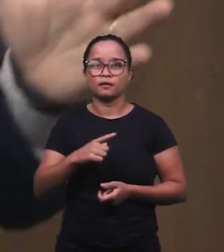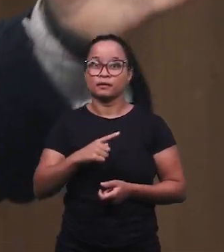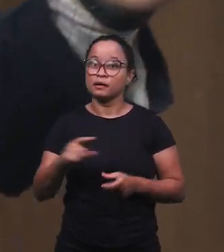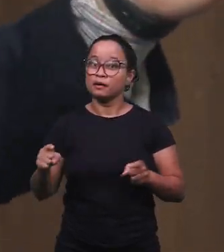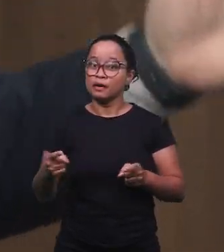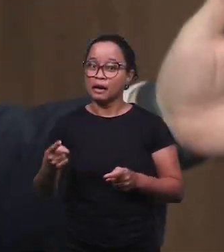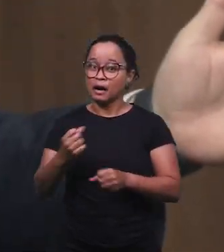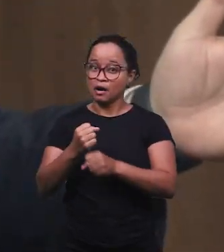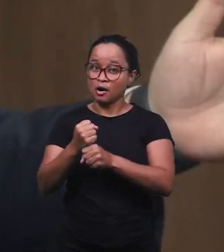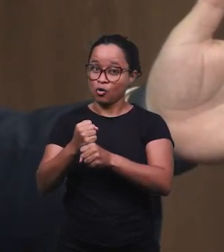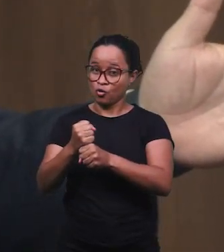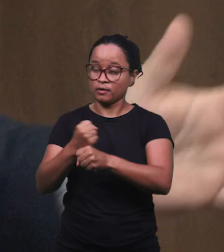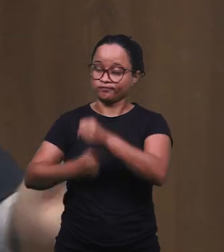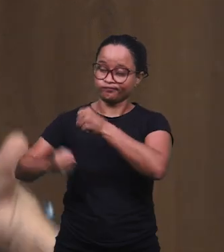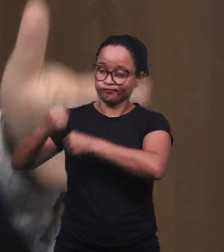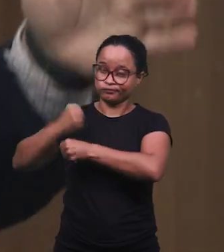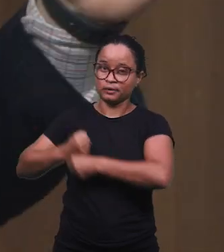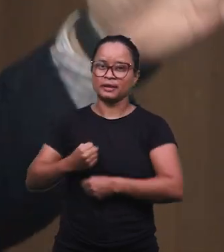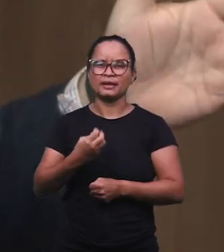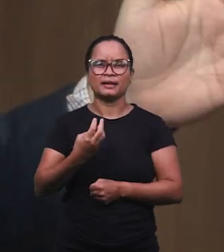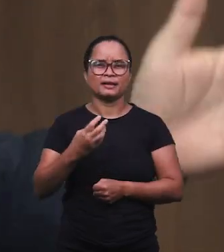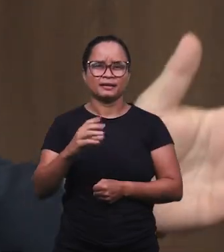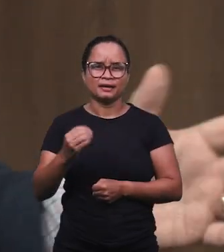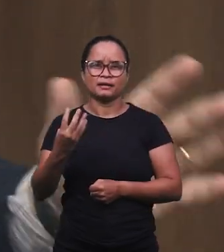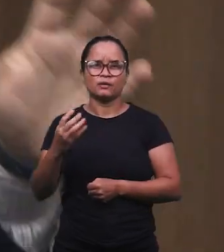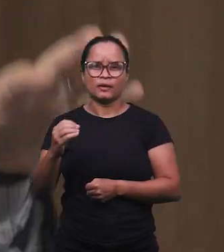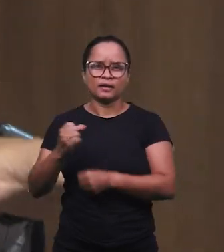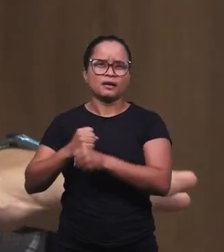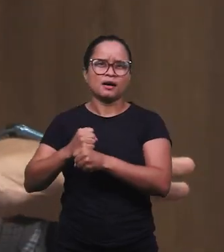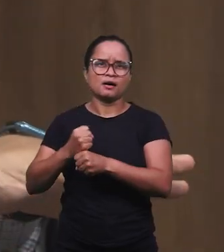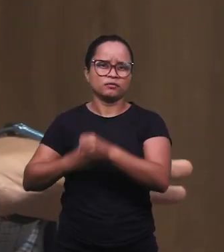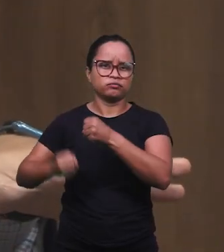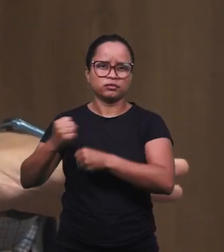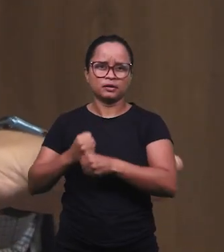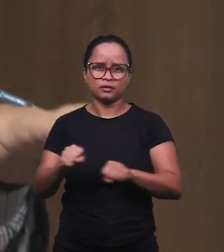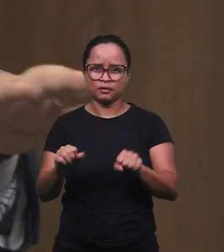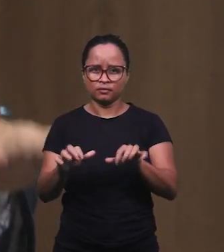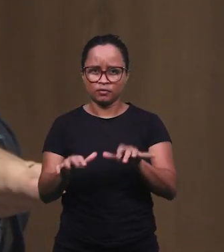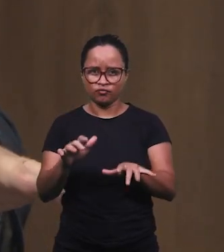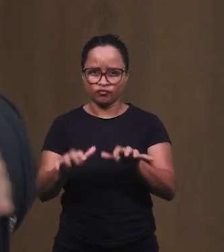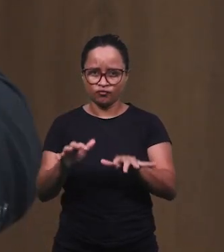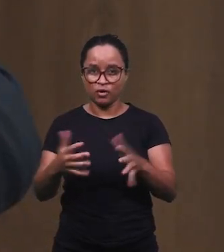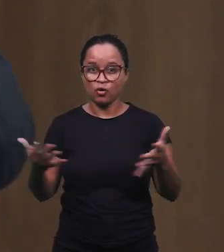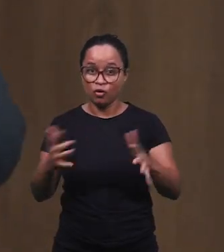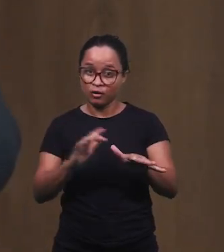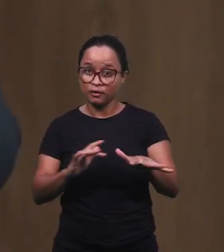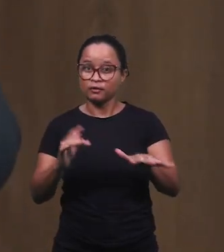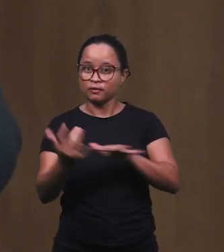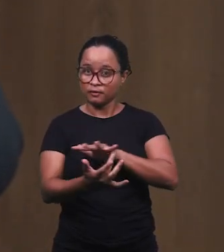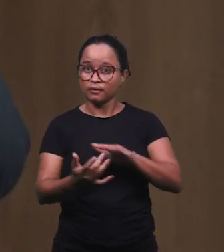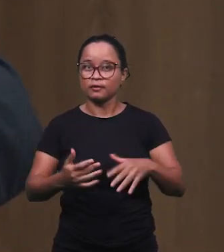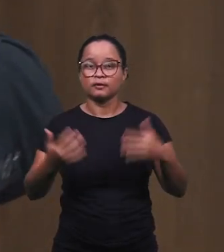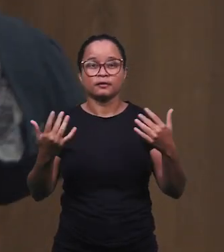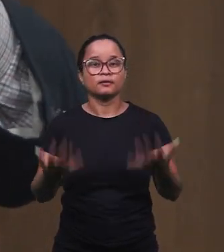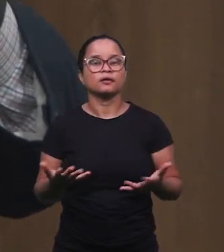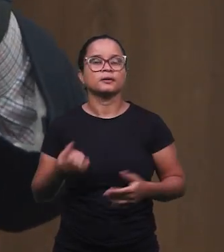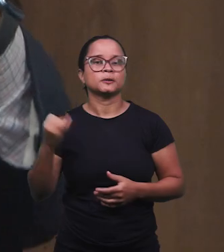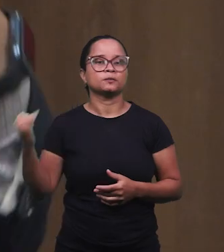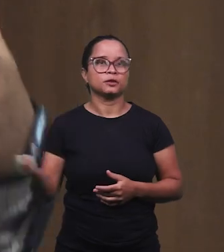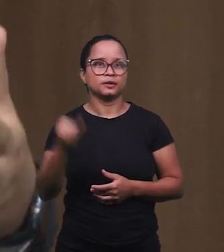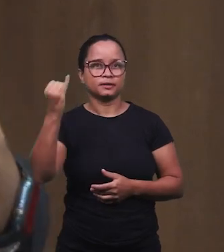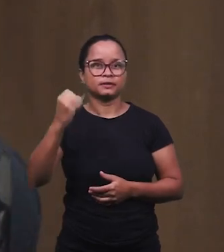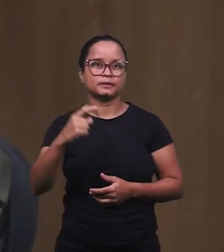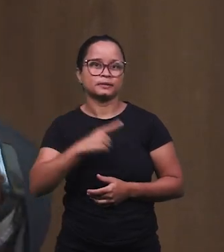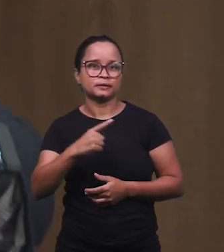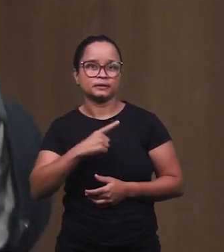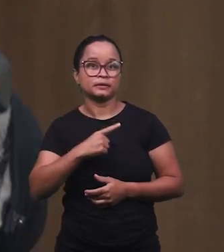datilografar. Há alguns anos atrás, uns 30, 40 anos atrás, era a máquina de datilografar. Hoje são as redes sociais. Então, é